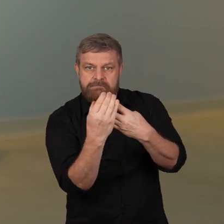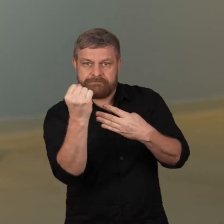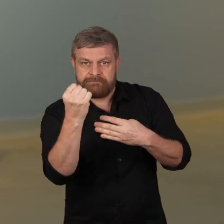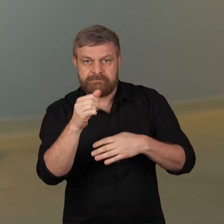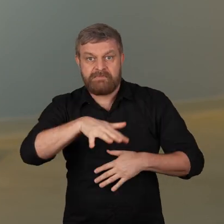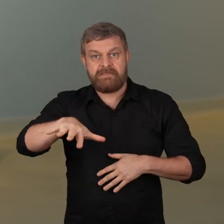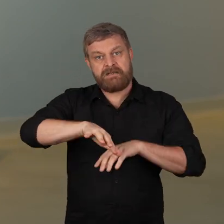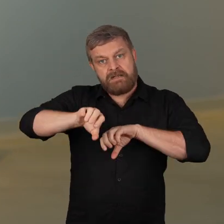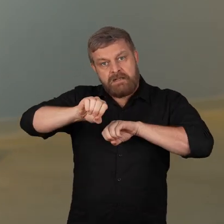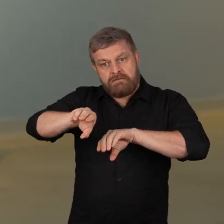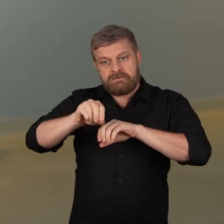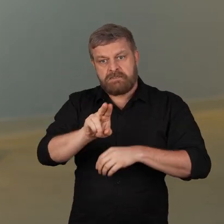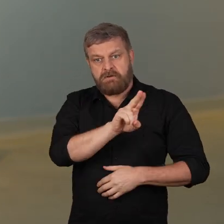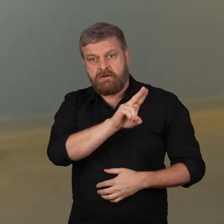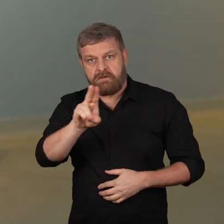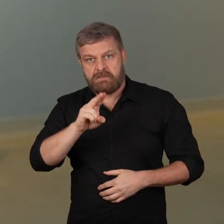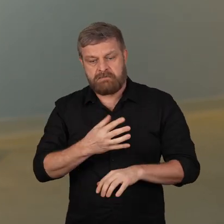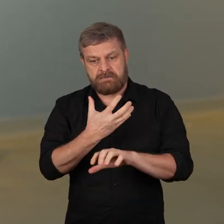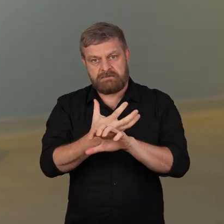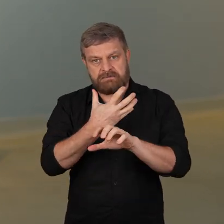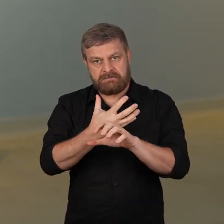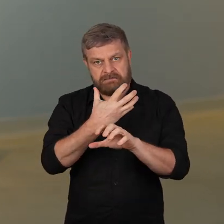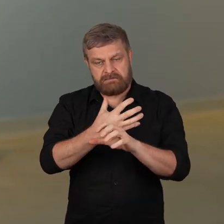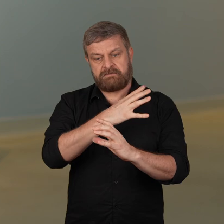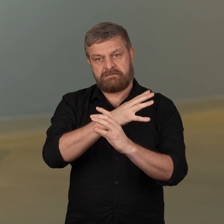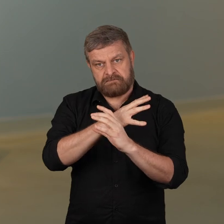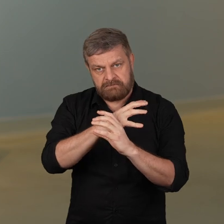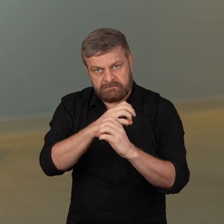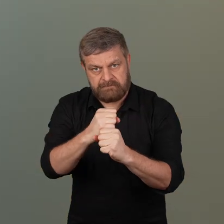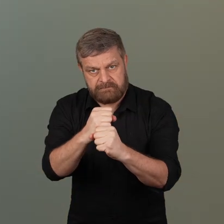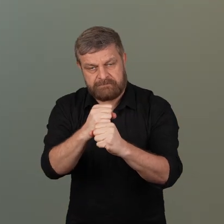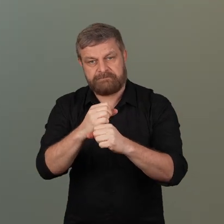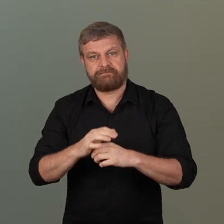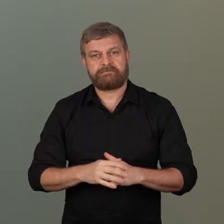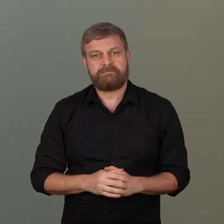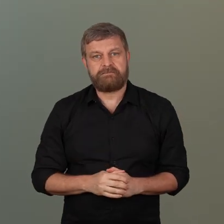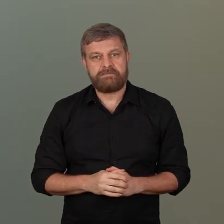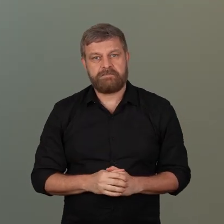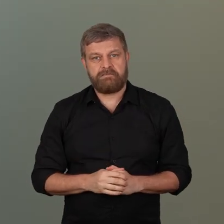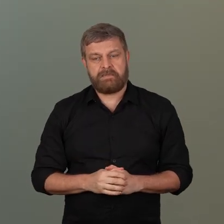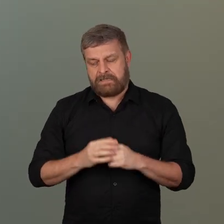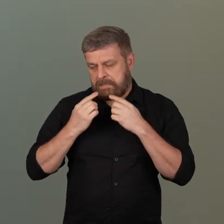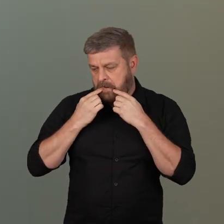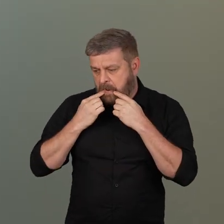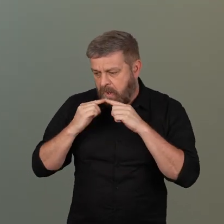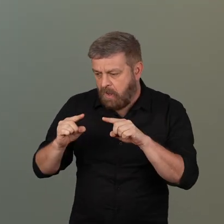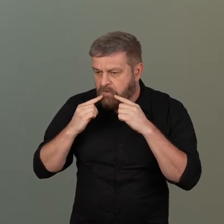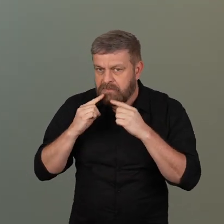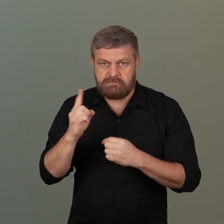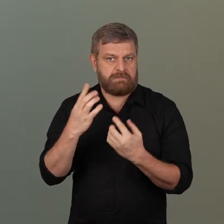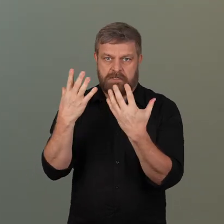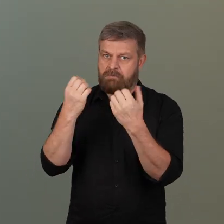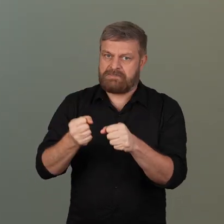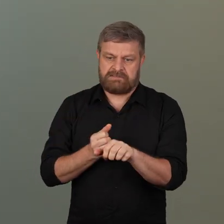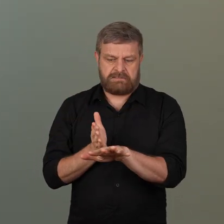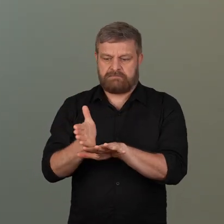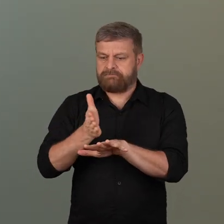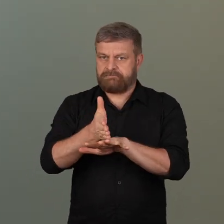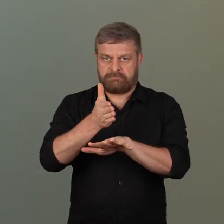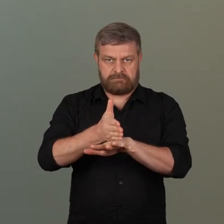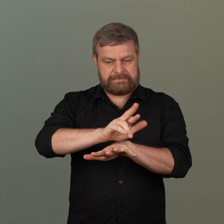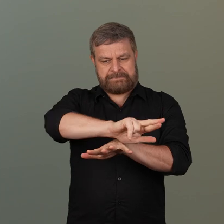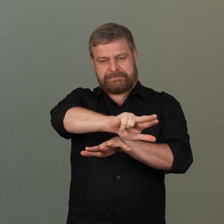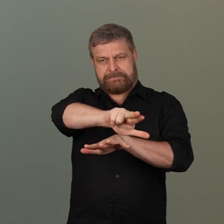nós chamamos de transdisciplinaridade. Na tela, a Ele palavra é um em letras crítico brancas. da fragmentação,